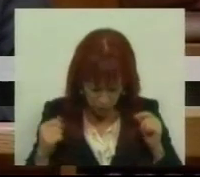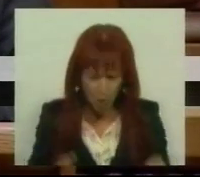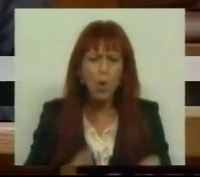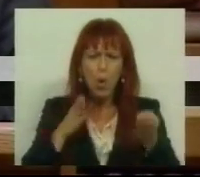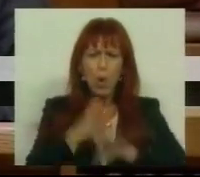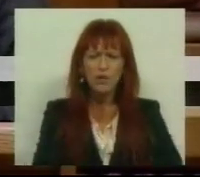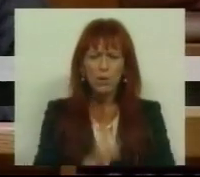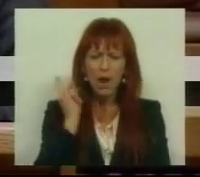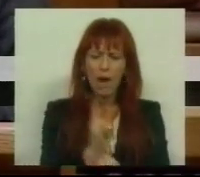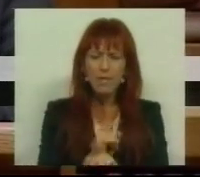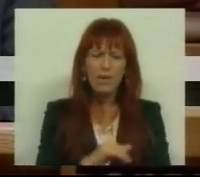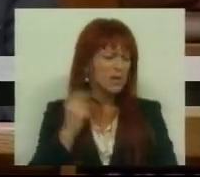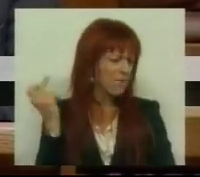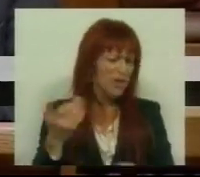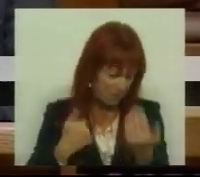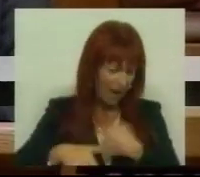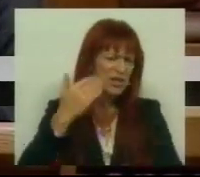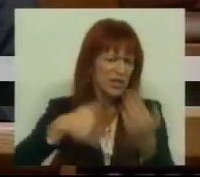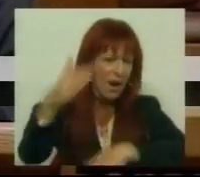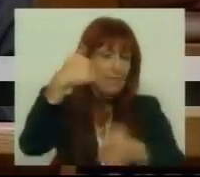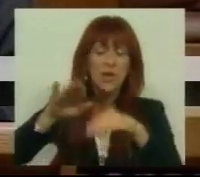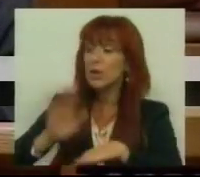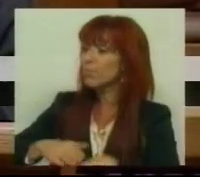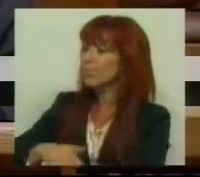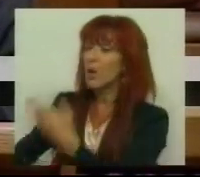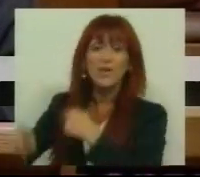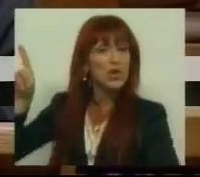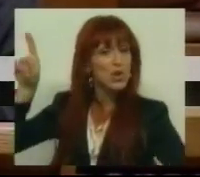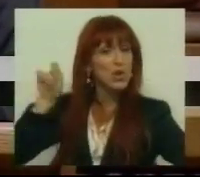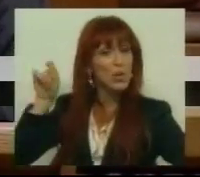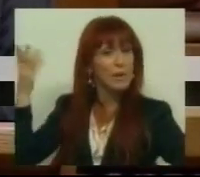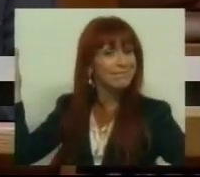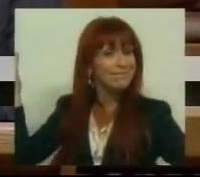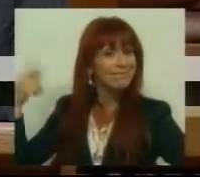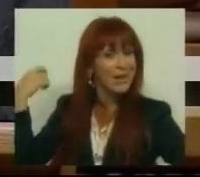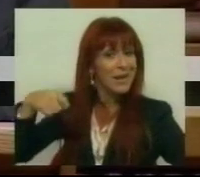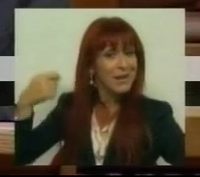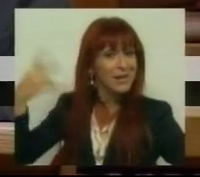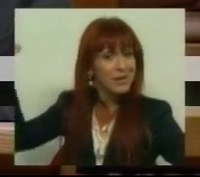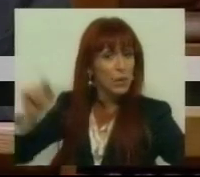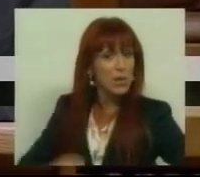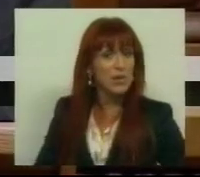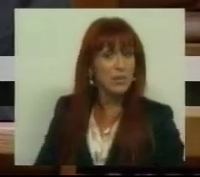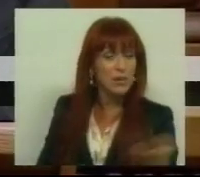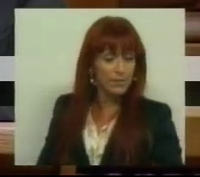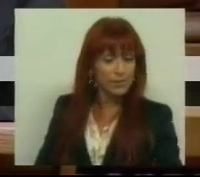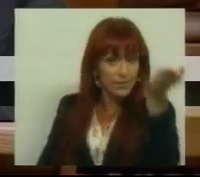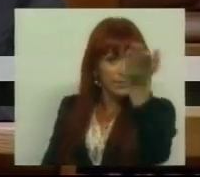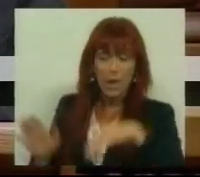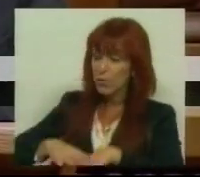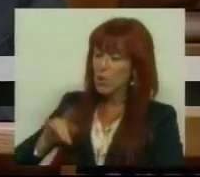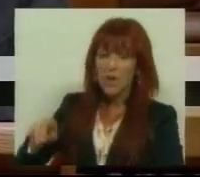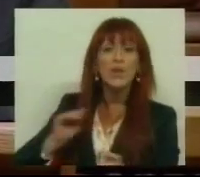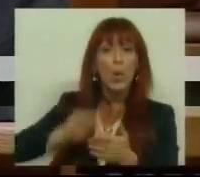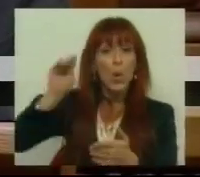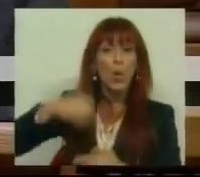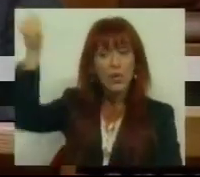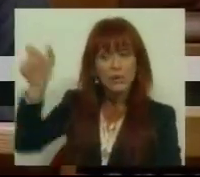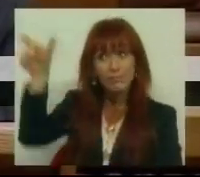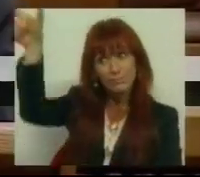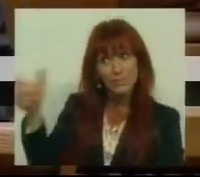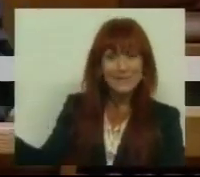continuar na mesma outros tantos anos. Foi por isso que escolheram para presidir Abdul Vakil, foi por isso que contrataram